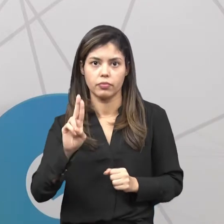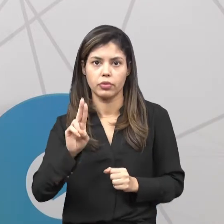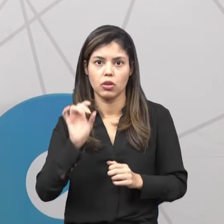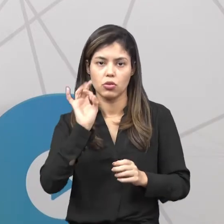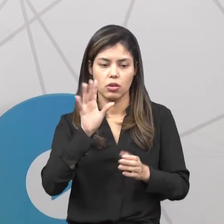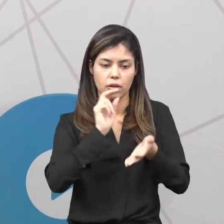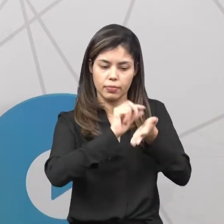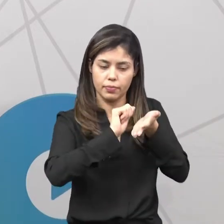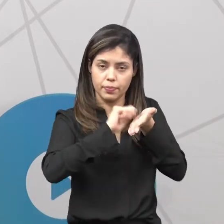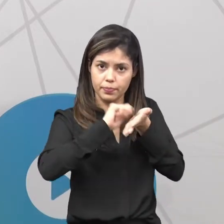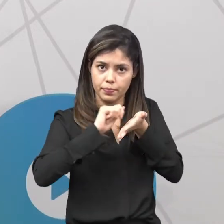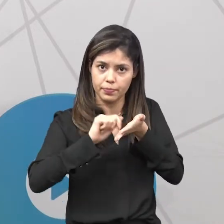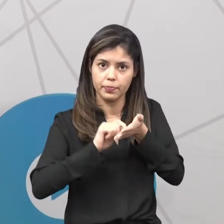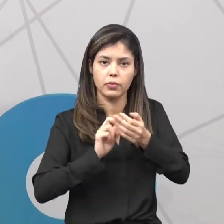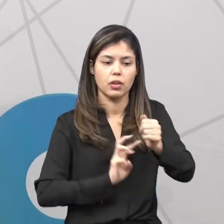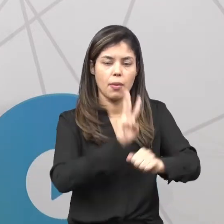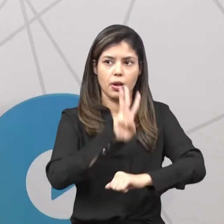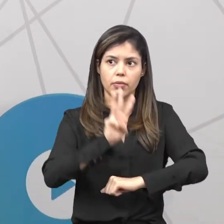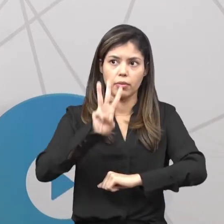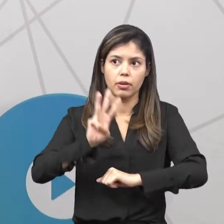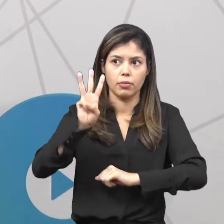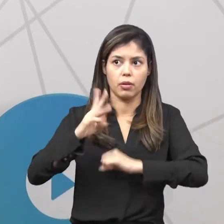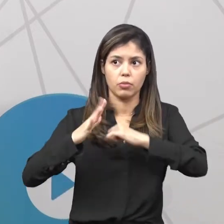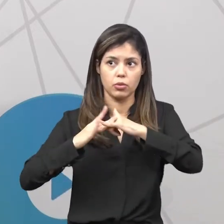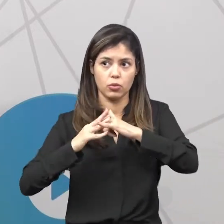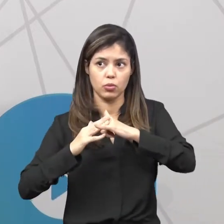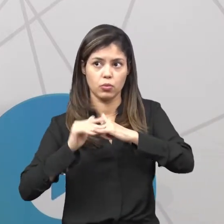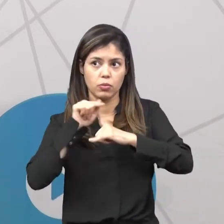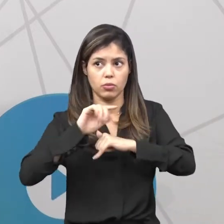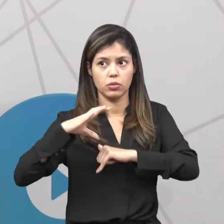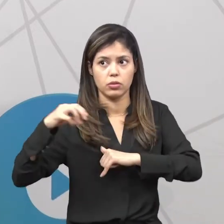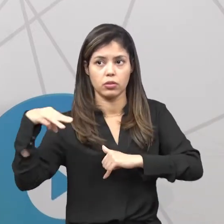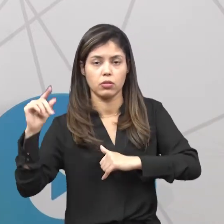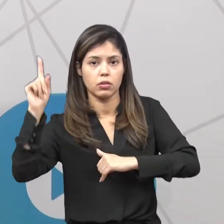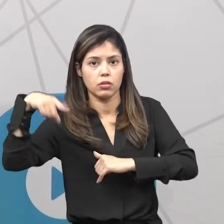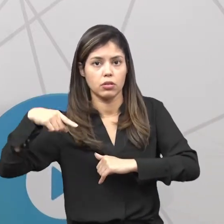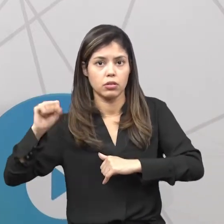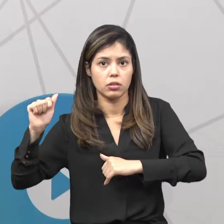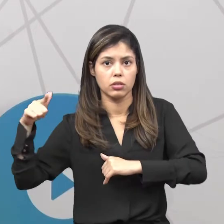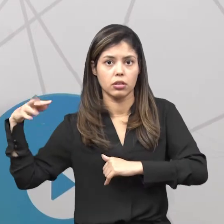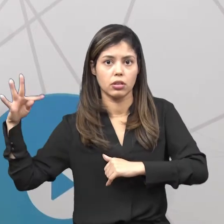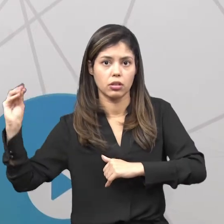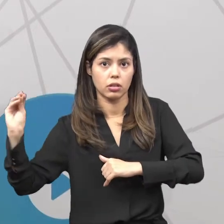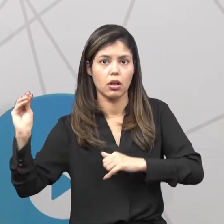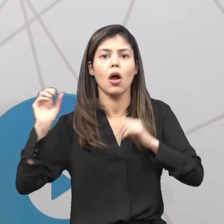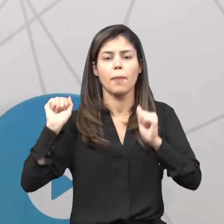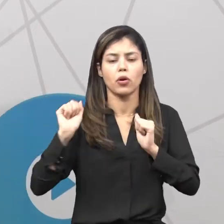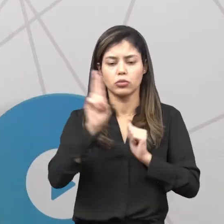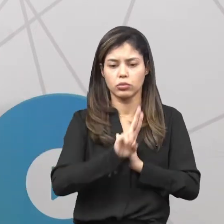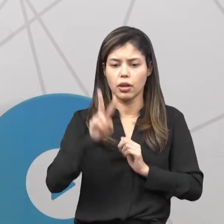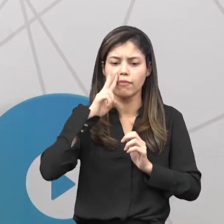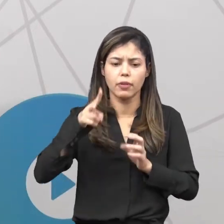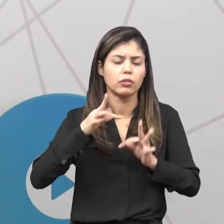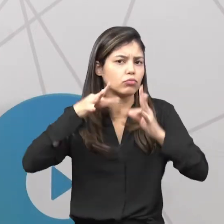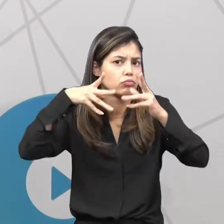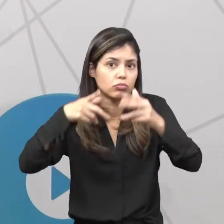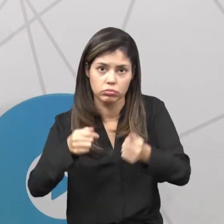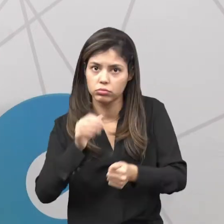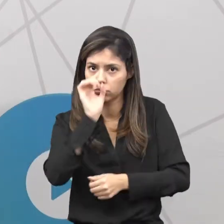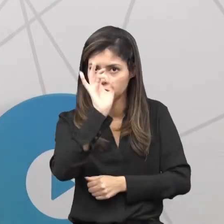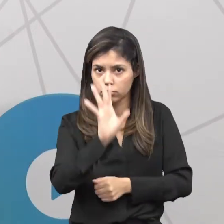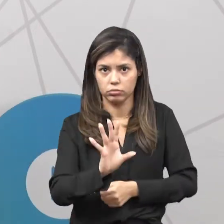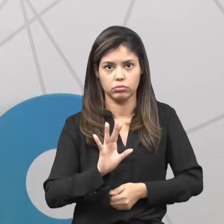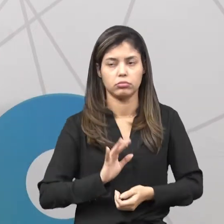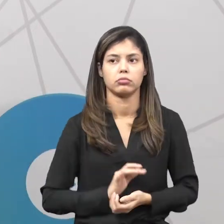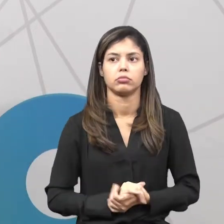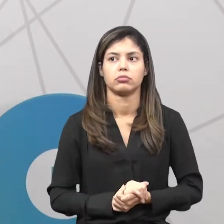esse endereço lá no YouTube e você vai conseguir ver todo o vídeo explicativo sobre isso que eu acabei de mostrar para vocês. Ok?